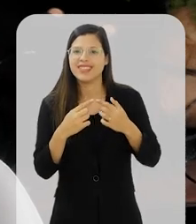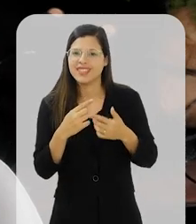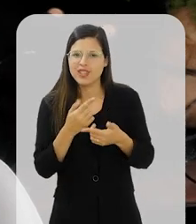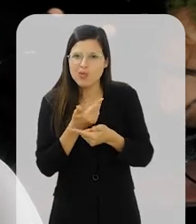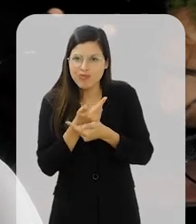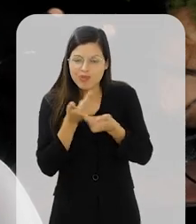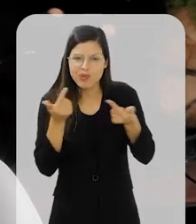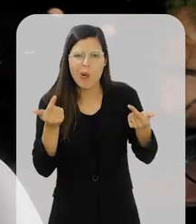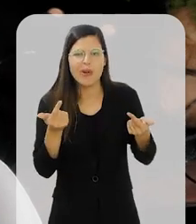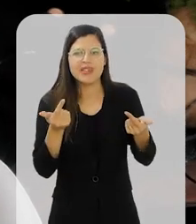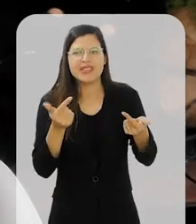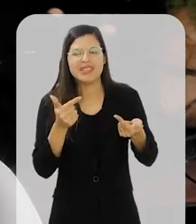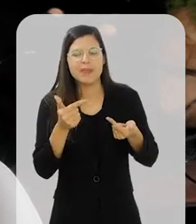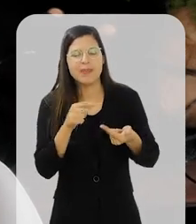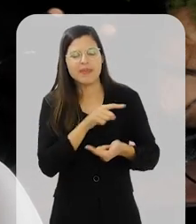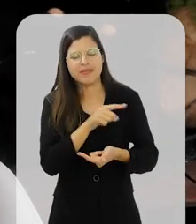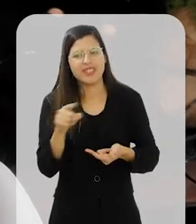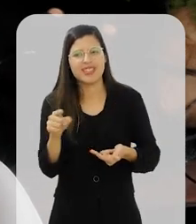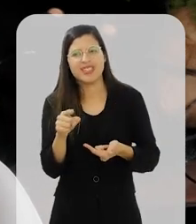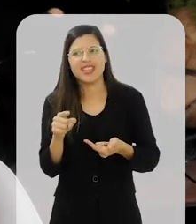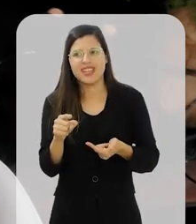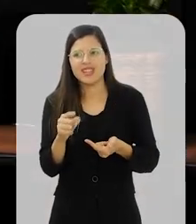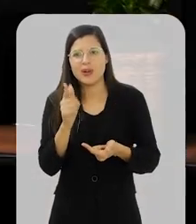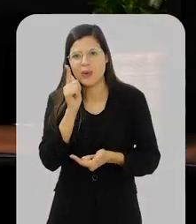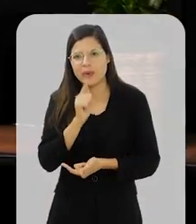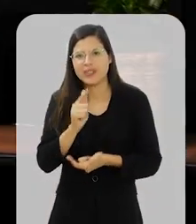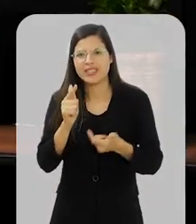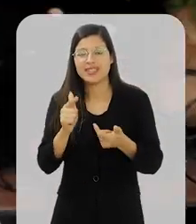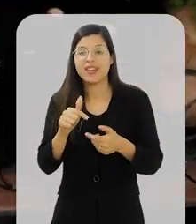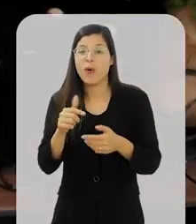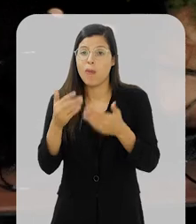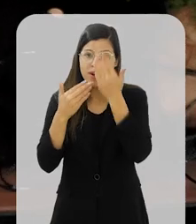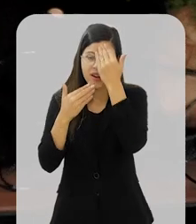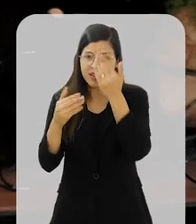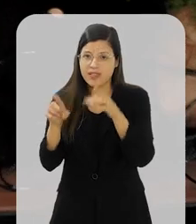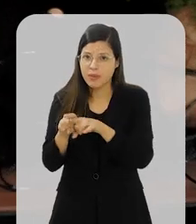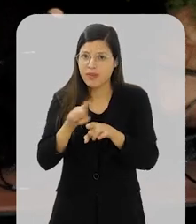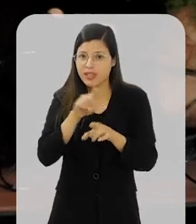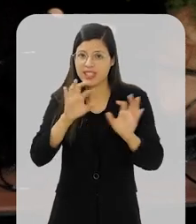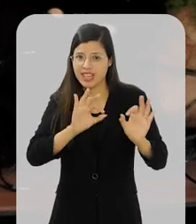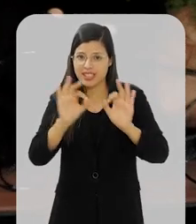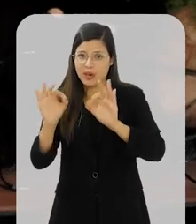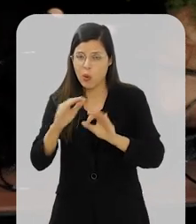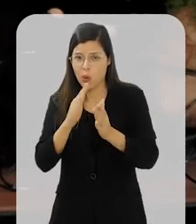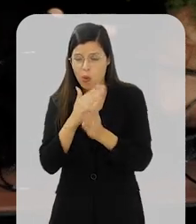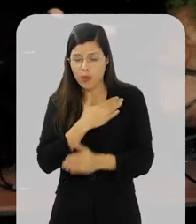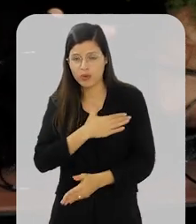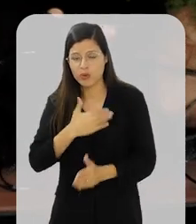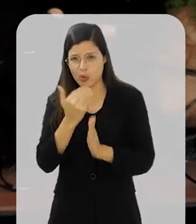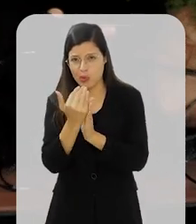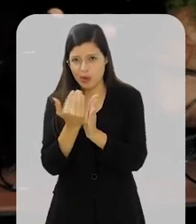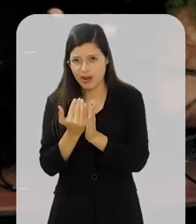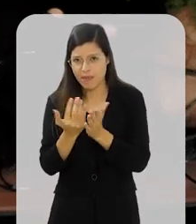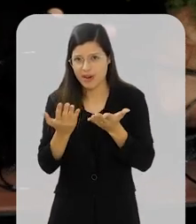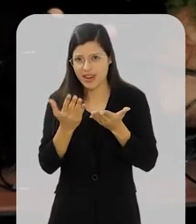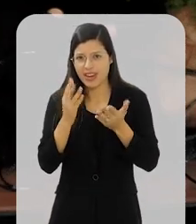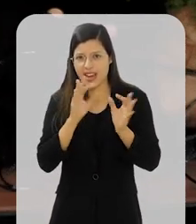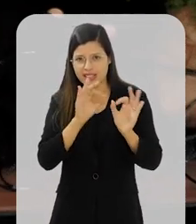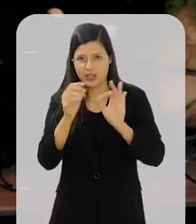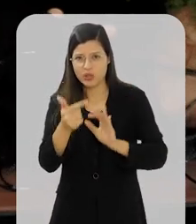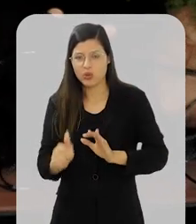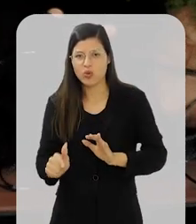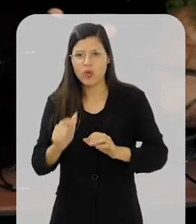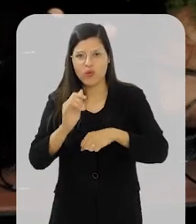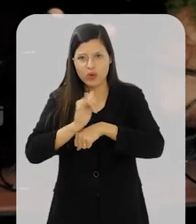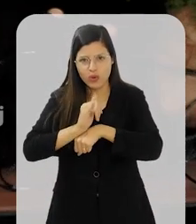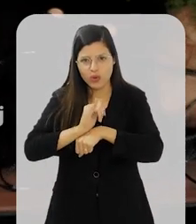muita sorte para vocês, que tudo dê certo e vai dar. E obrigada também a você que nos acompanhou. Gostou do programa? Quer rever? Acesse o